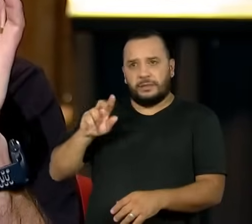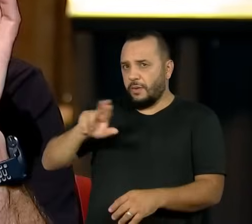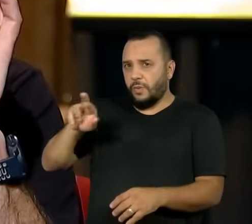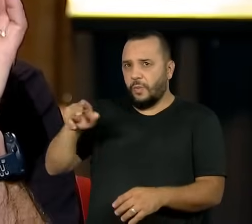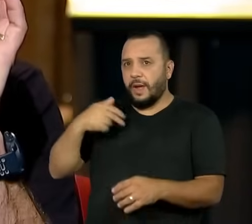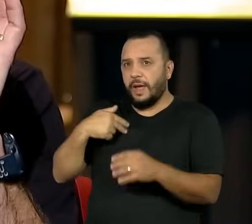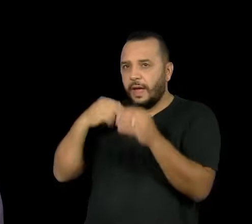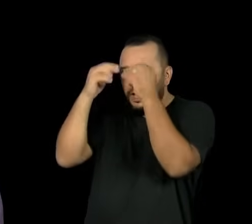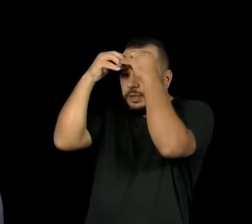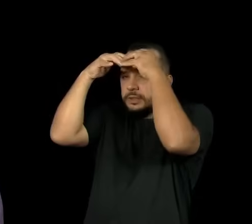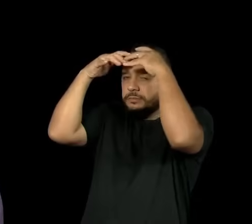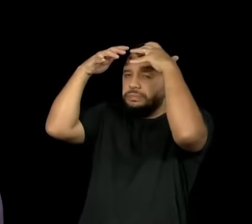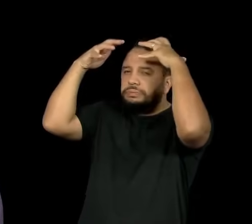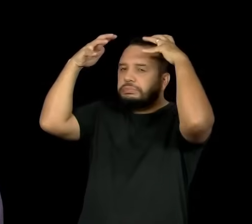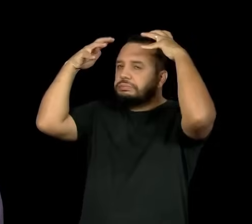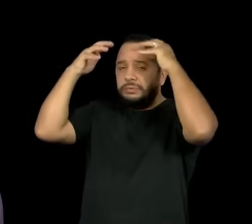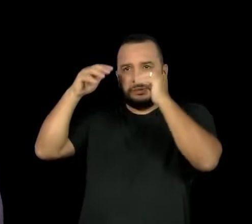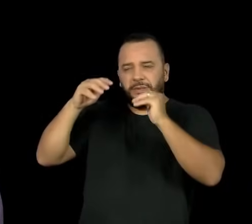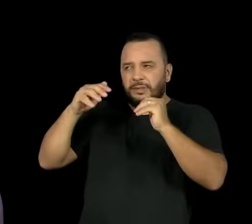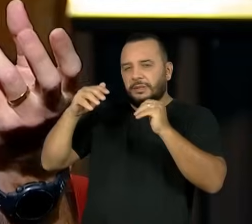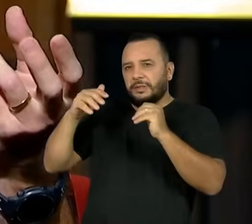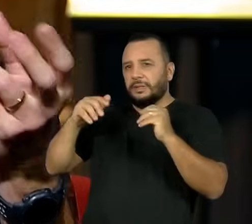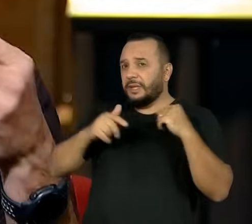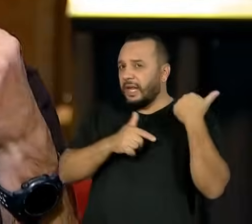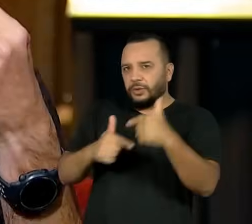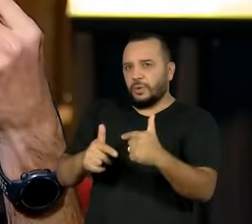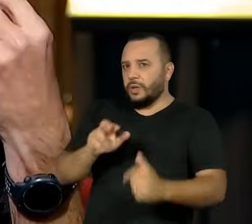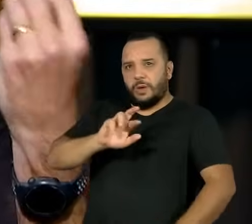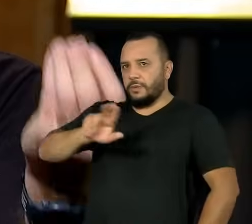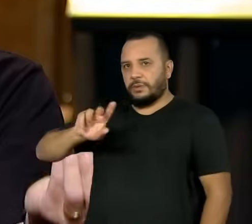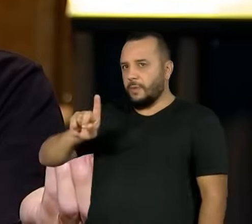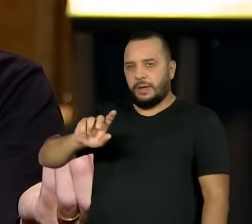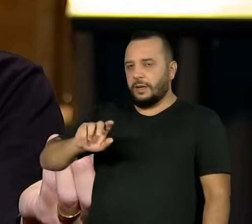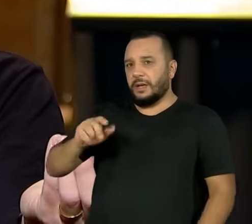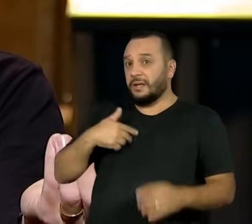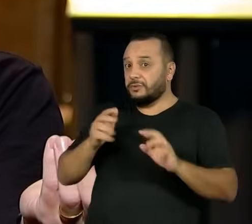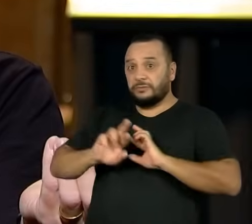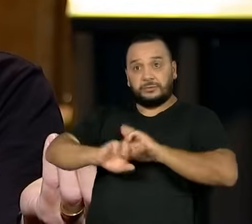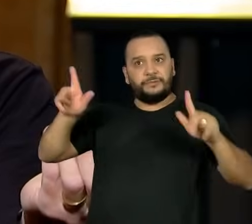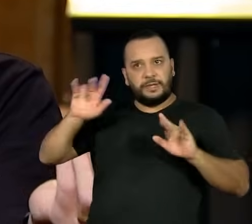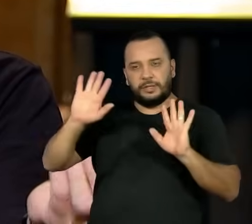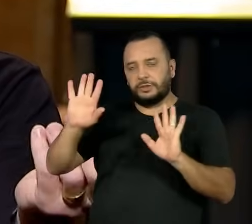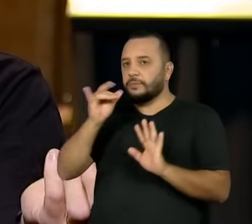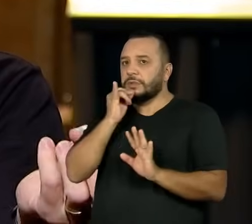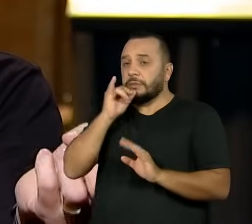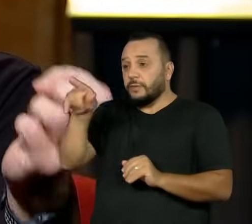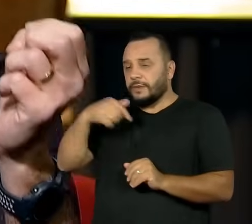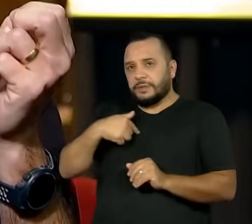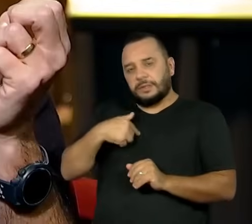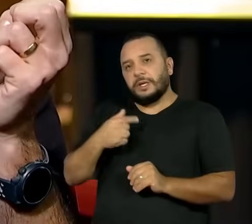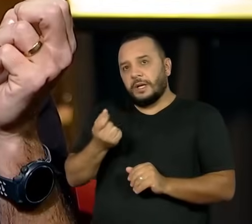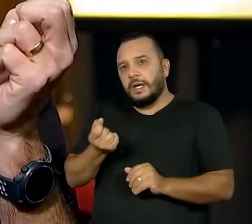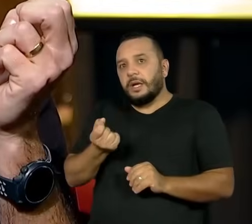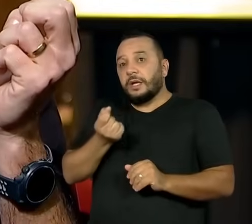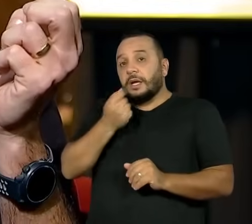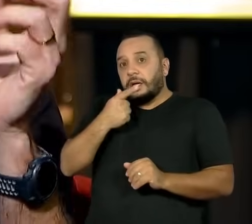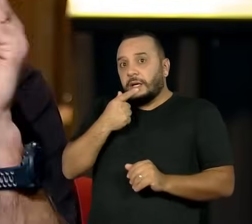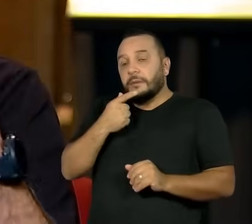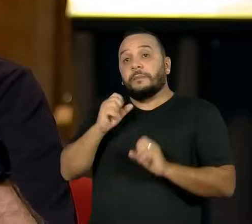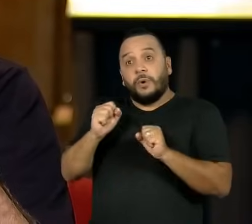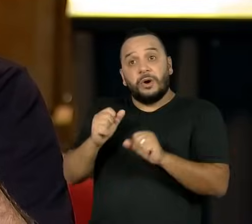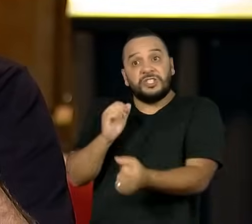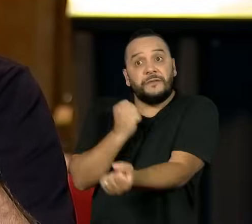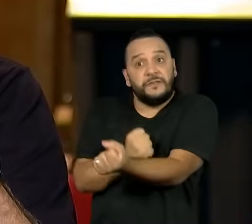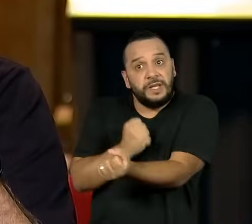psicodélico clássico, por várias questões. A cetamina, por exemplo, ela pode estar associada ao uso abusivo,